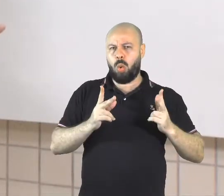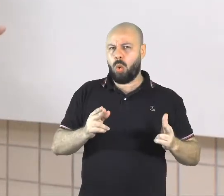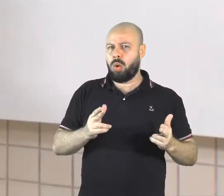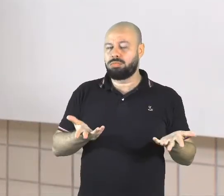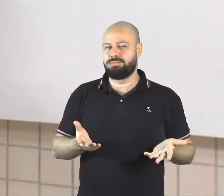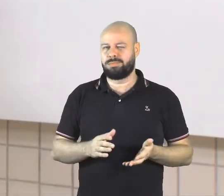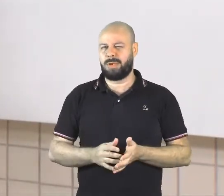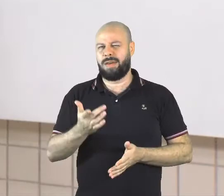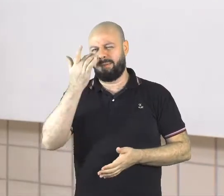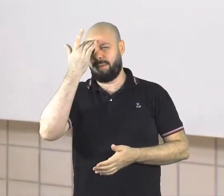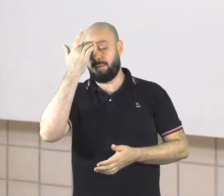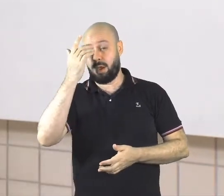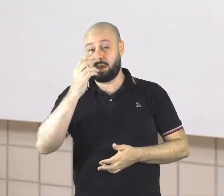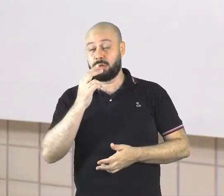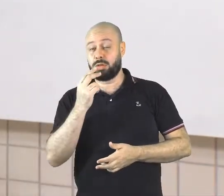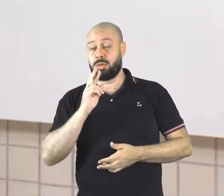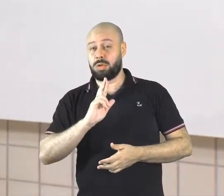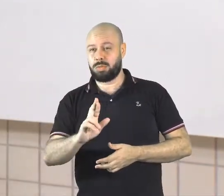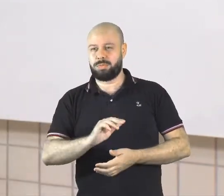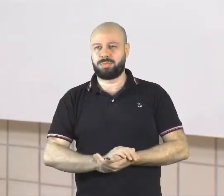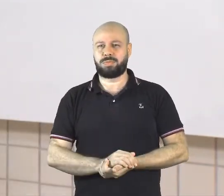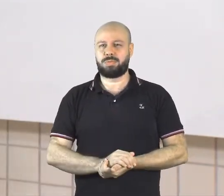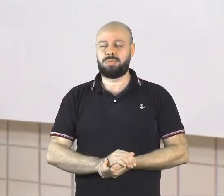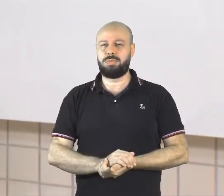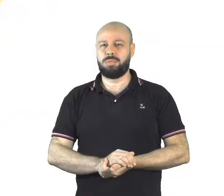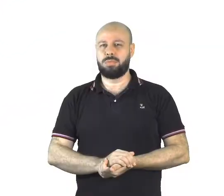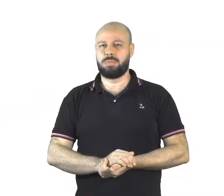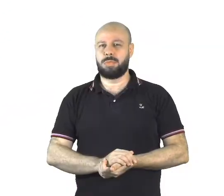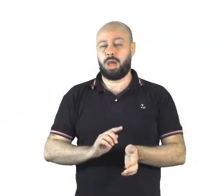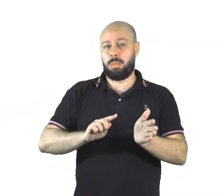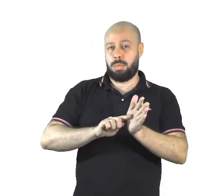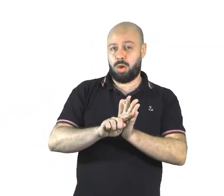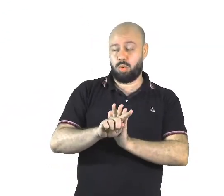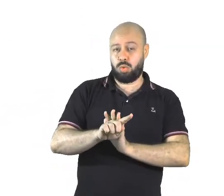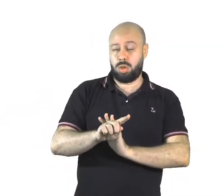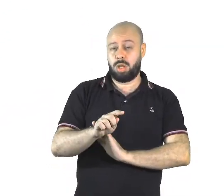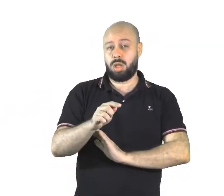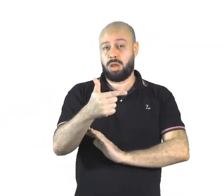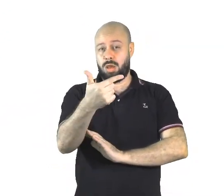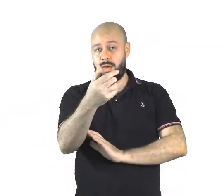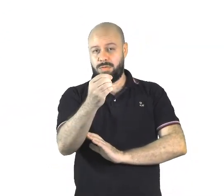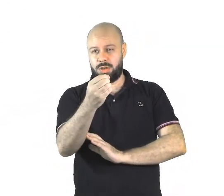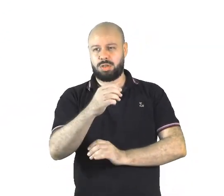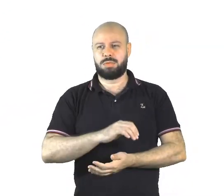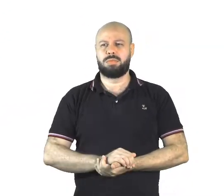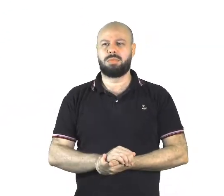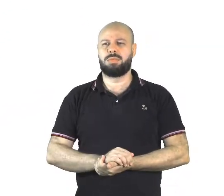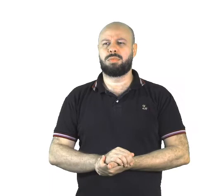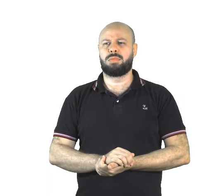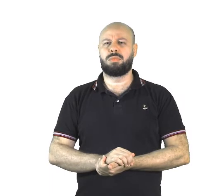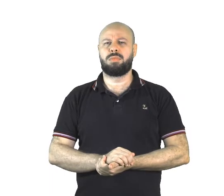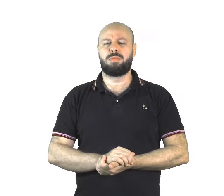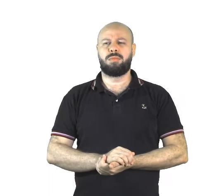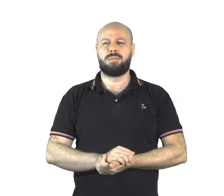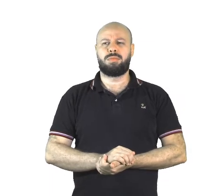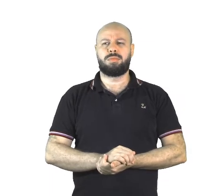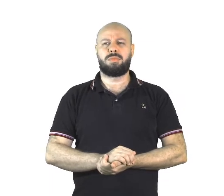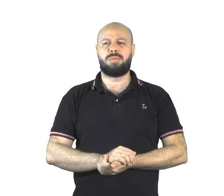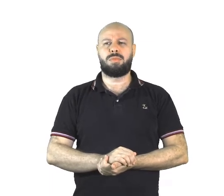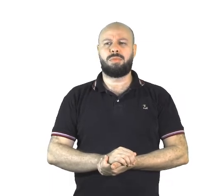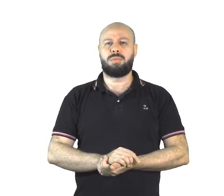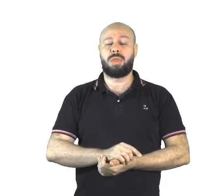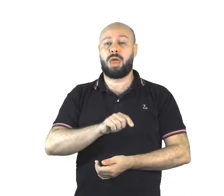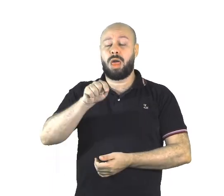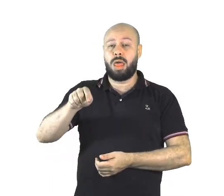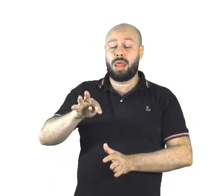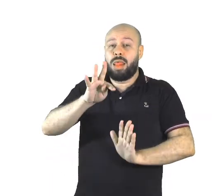fazer. Questão 20. A questão 20 fala o seguinte: onde acontece o fato narrado no